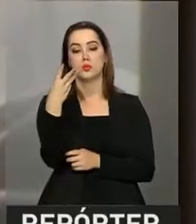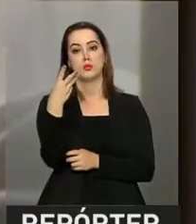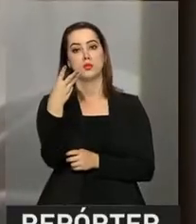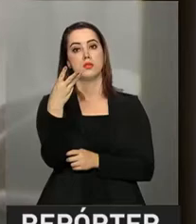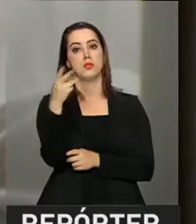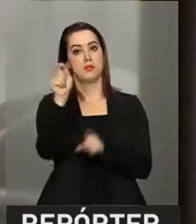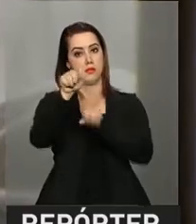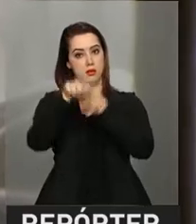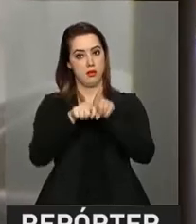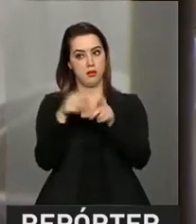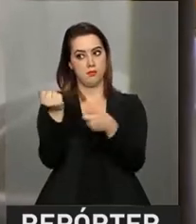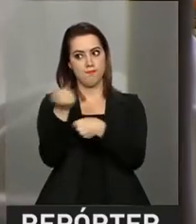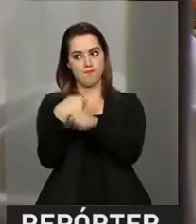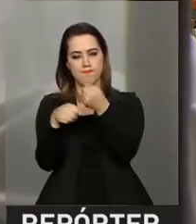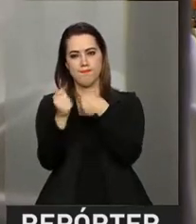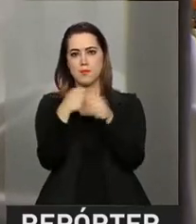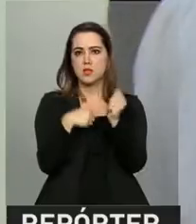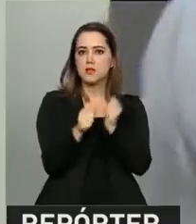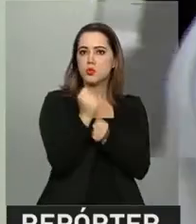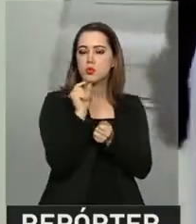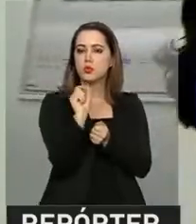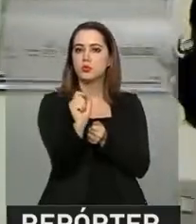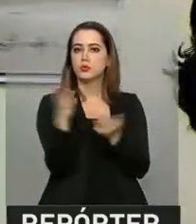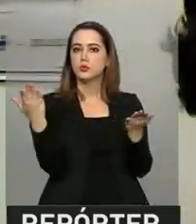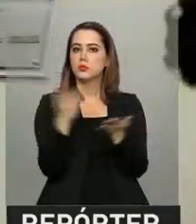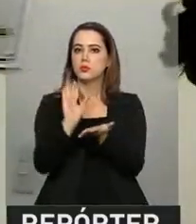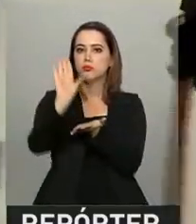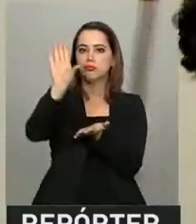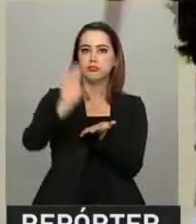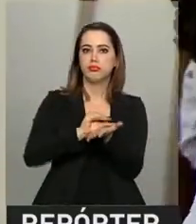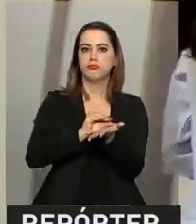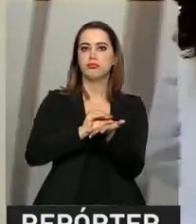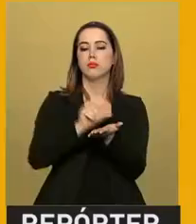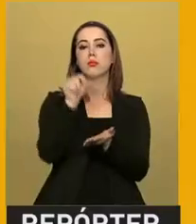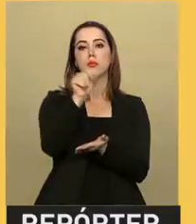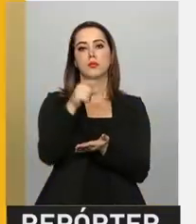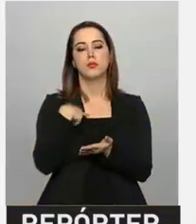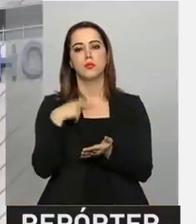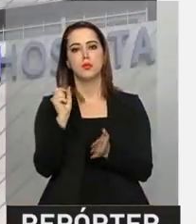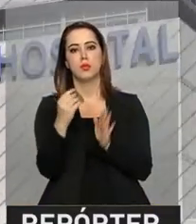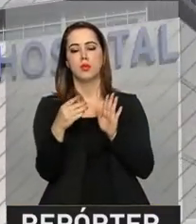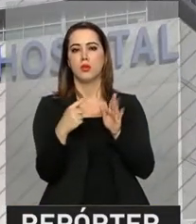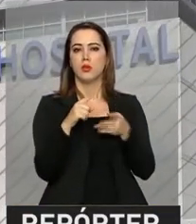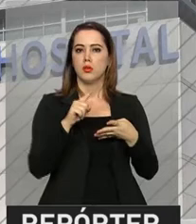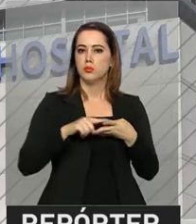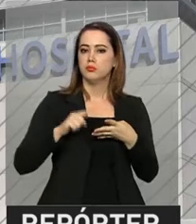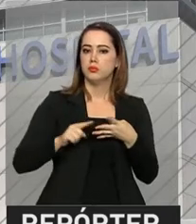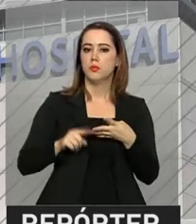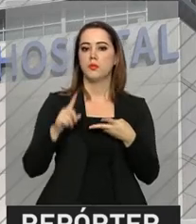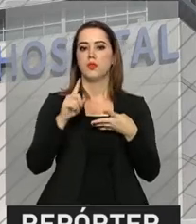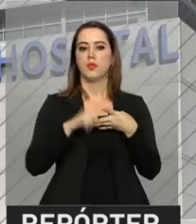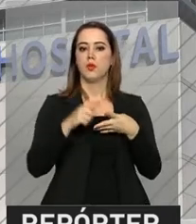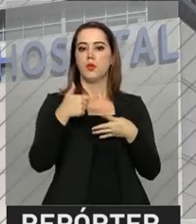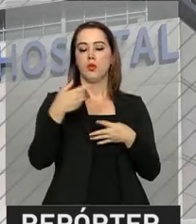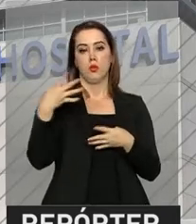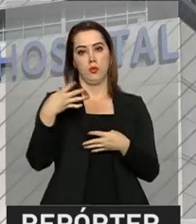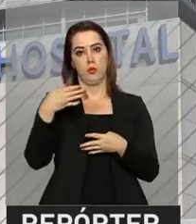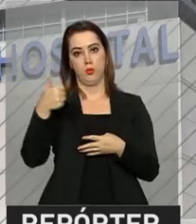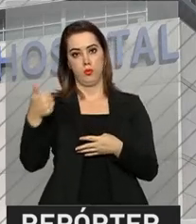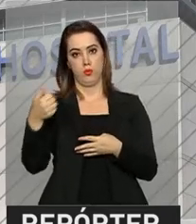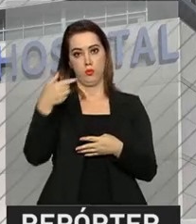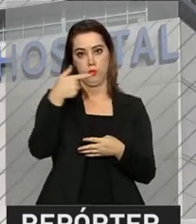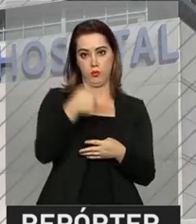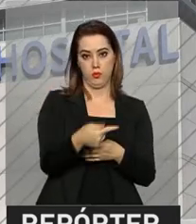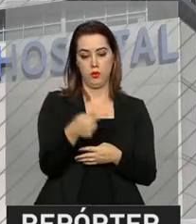Para conseguir esta redução nos gastos, foram adotadas algumas medidas. 417 cargos entre funções